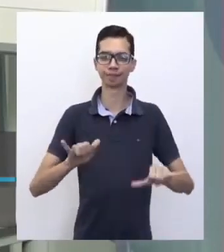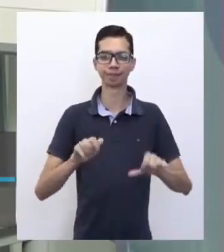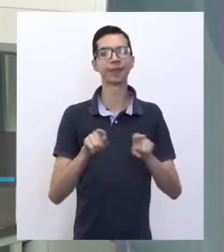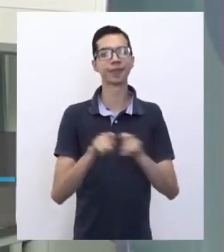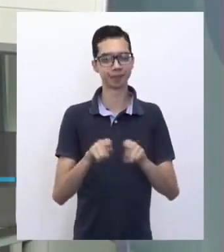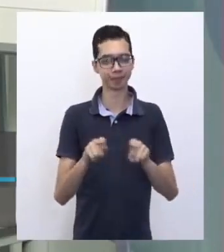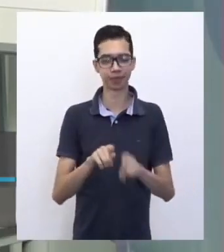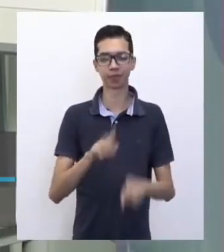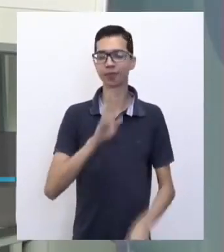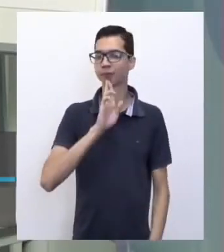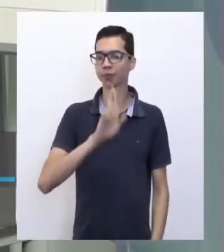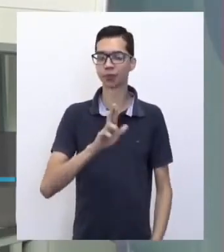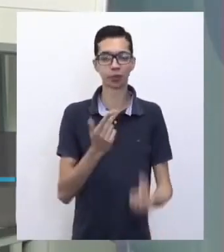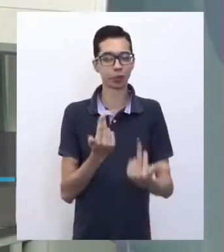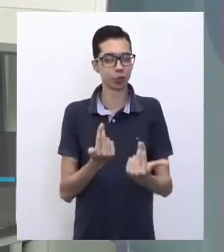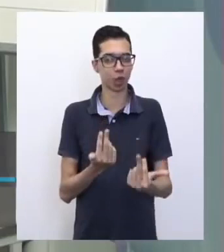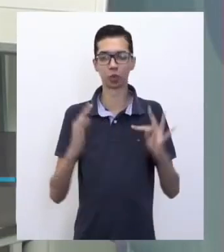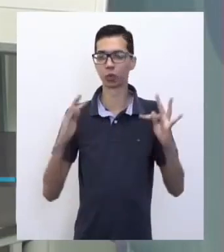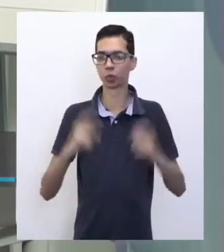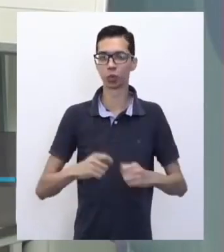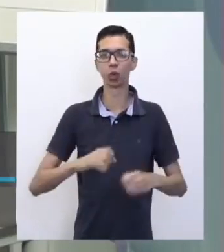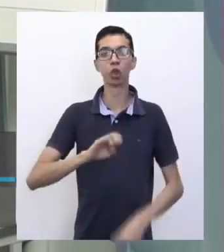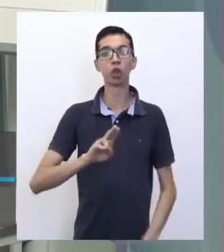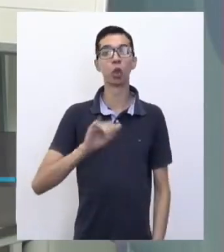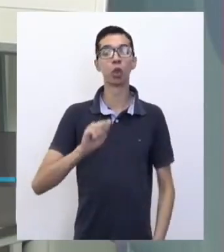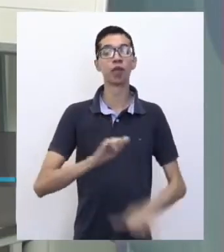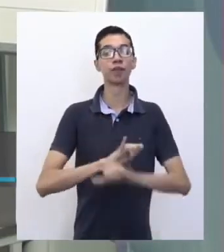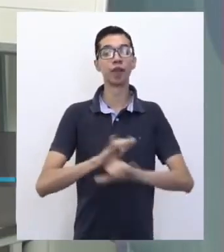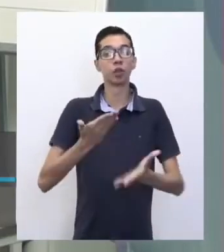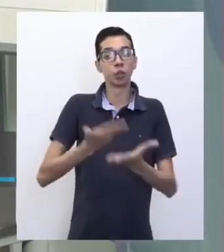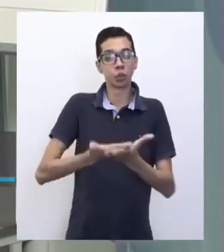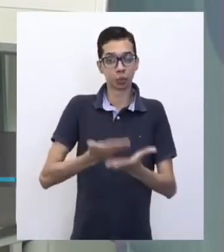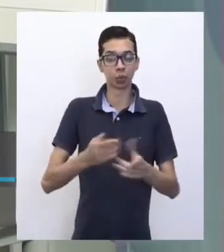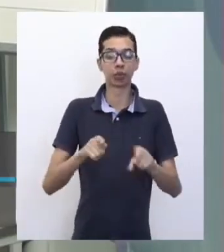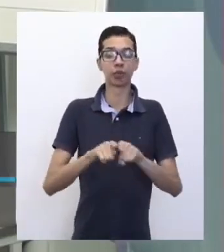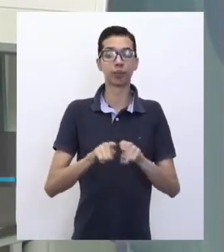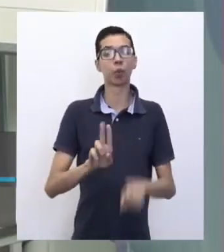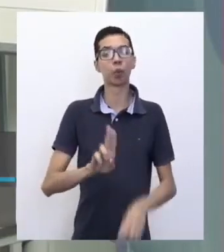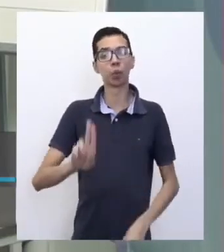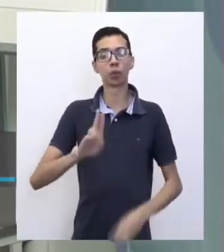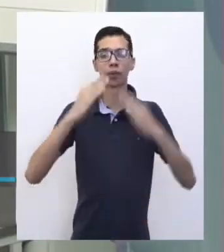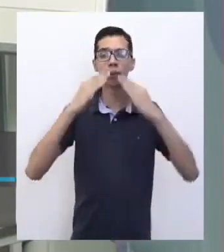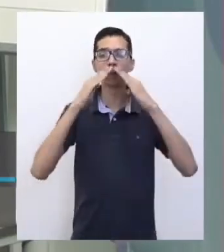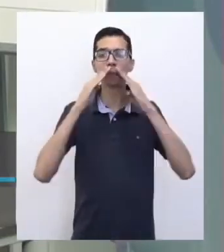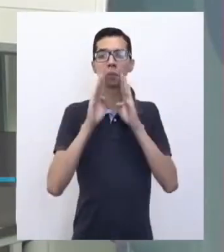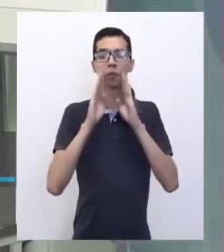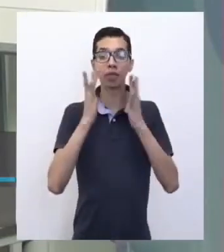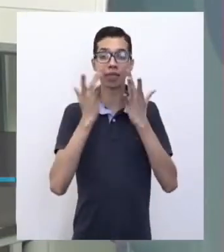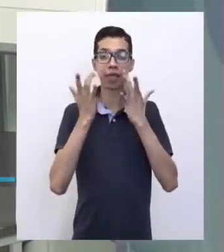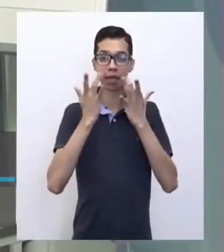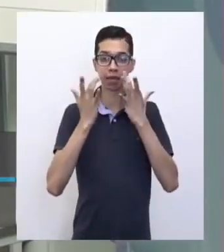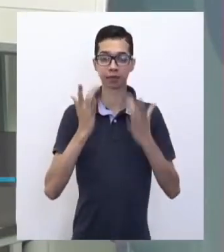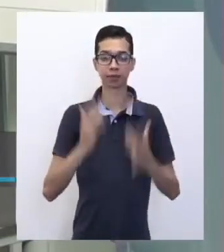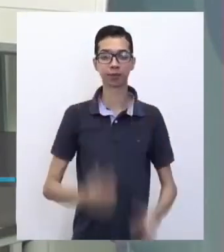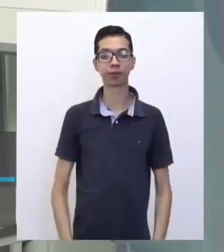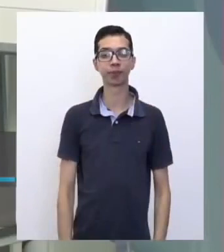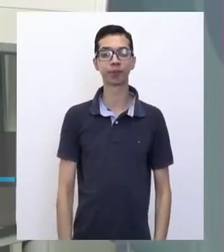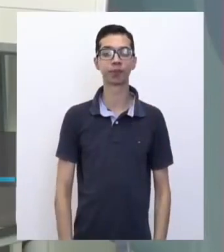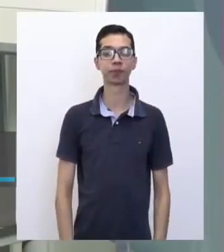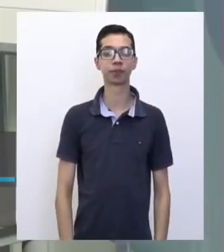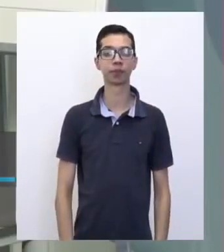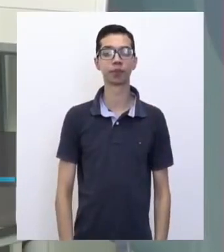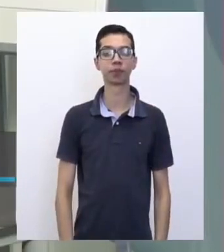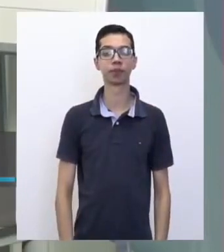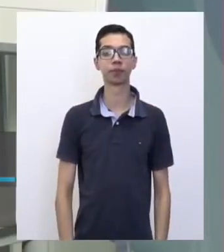drama. A Júlia, é o estudo e aplicação do drama no teatro. E, finalmente,